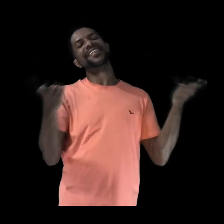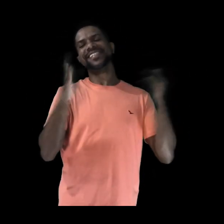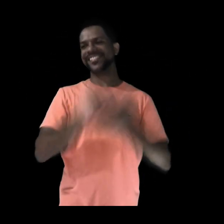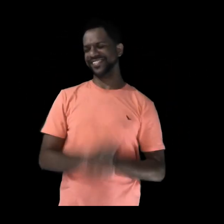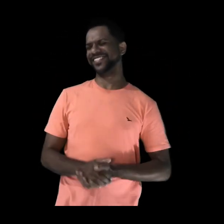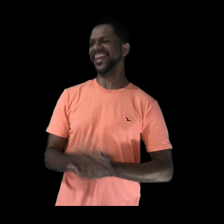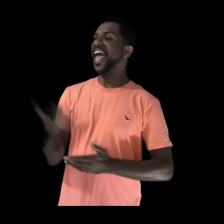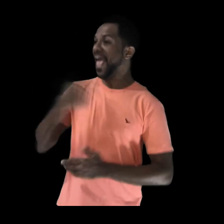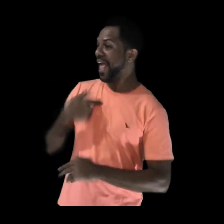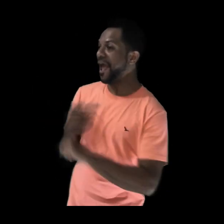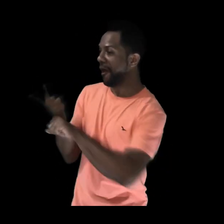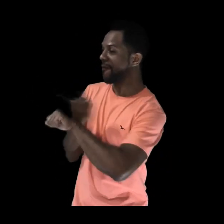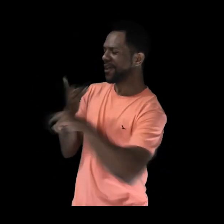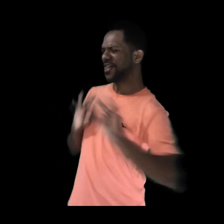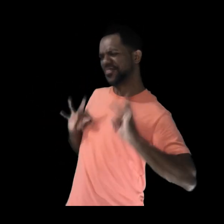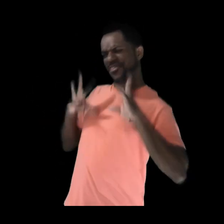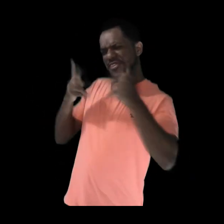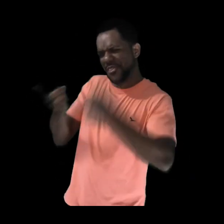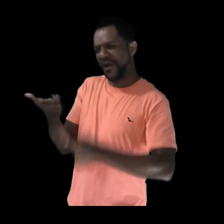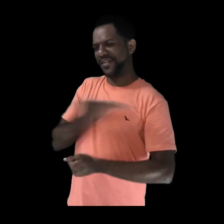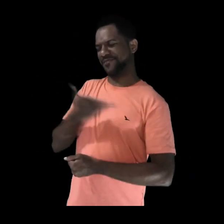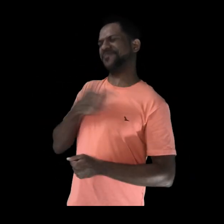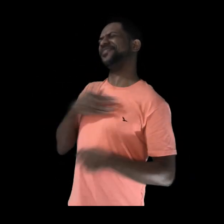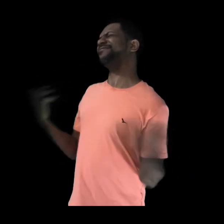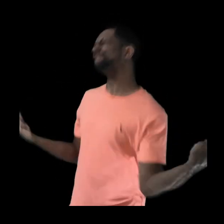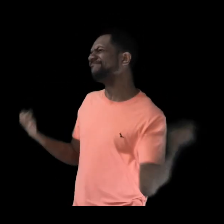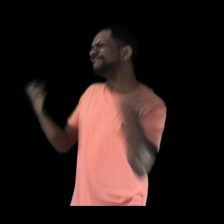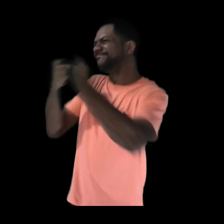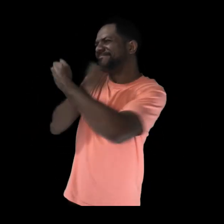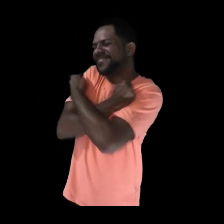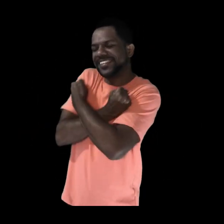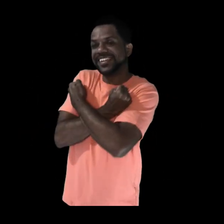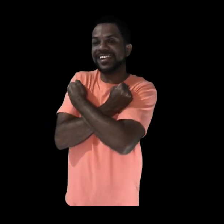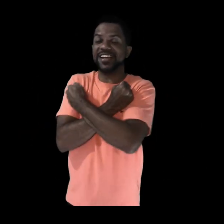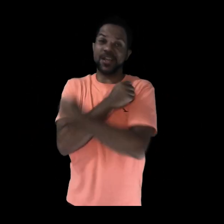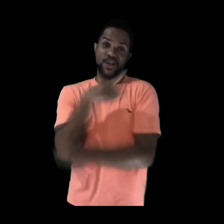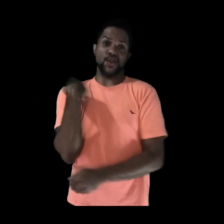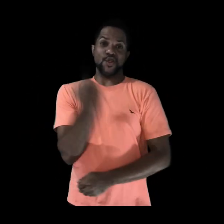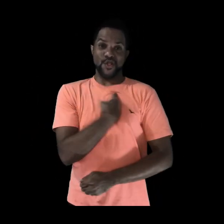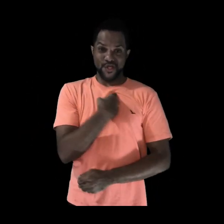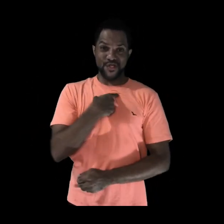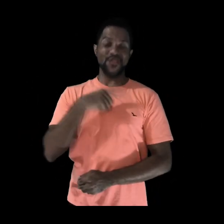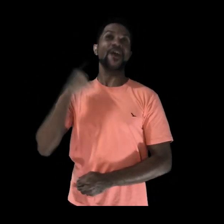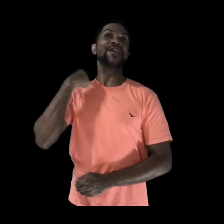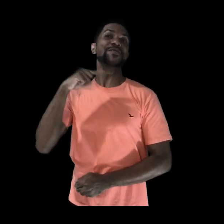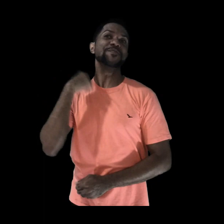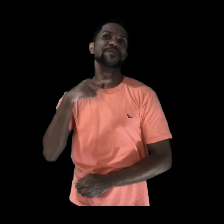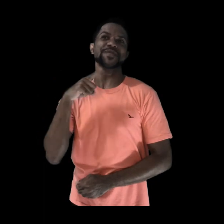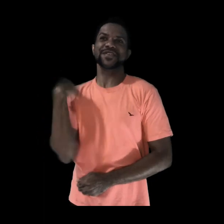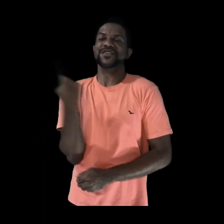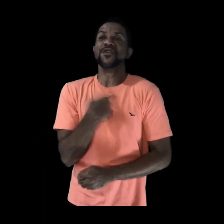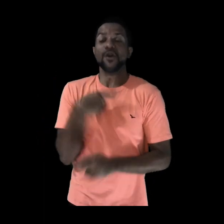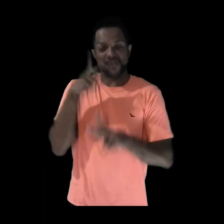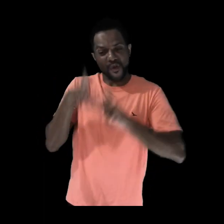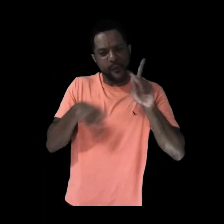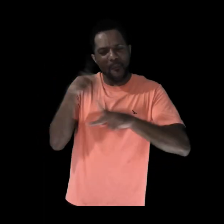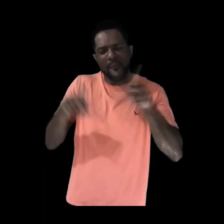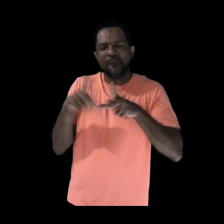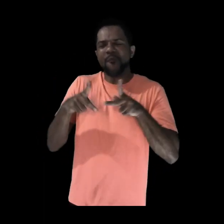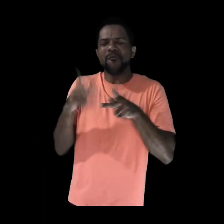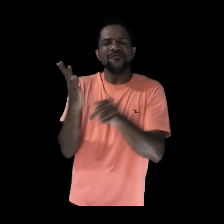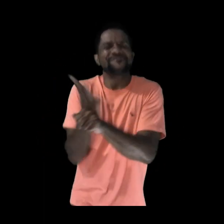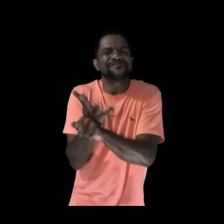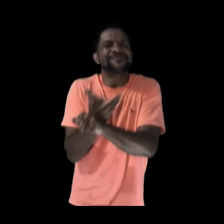quê? Eu vou procurar todos os meus amigos e dar aquele abraço. A gente em Minas, a gente é muito quente, nós